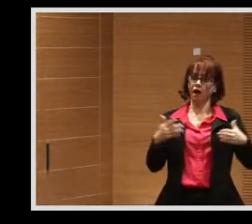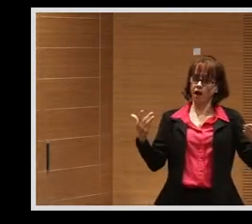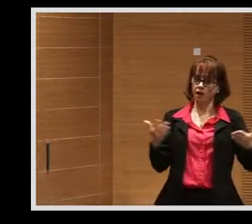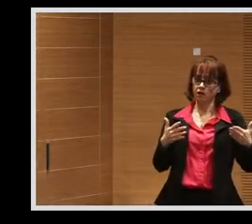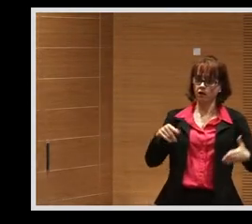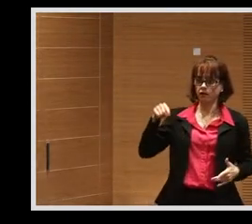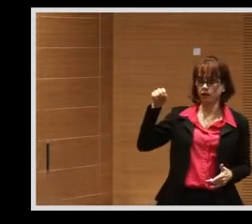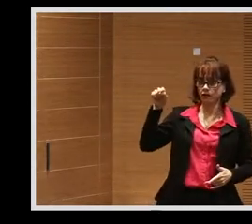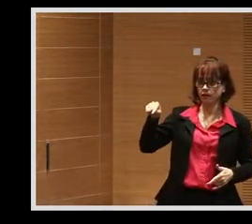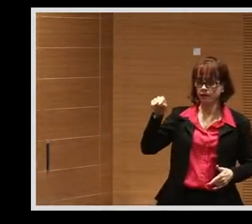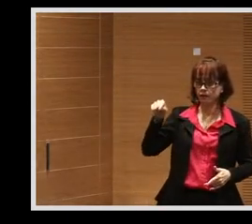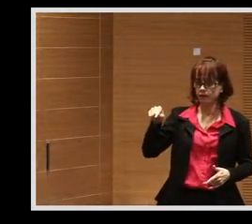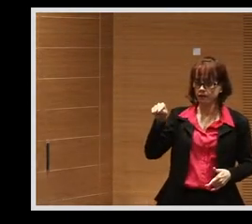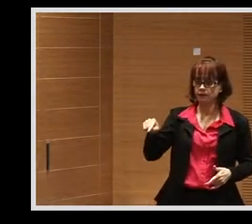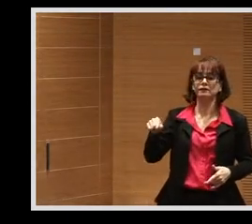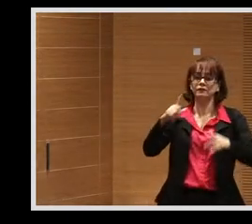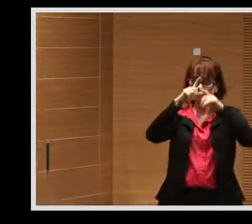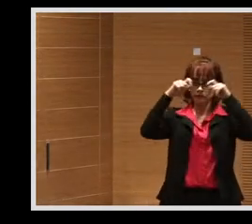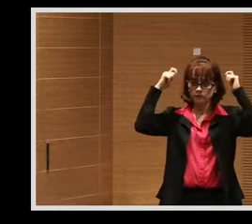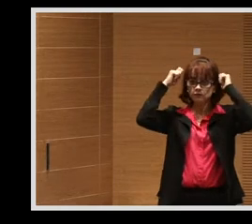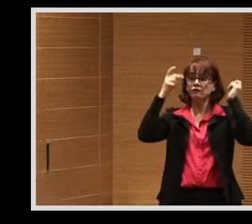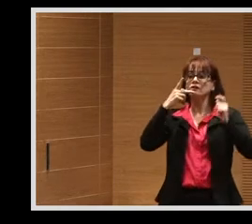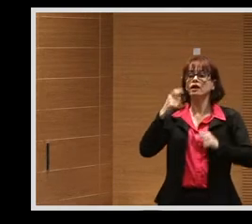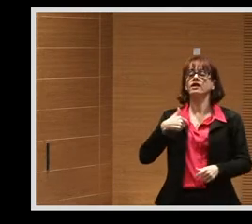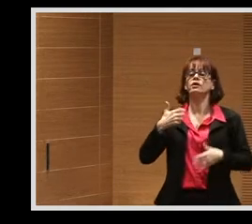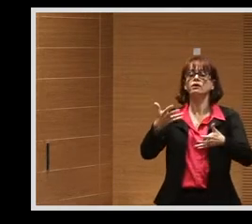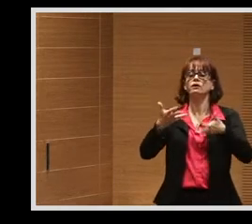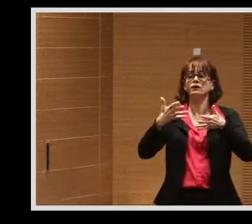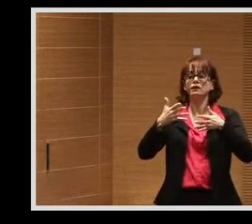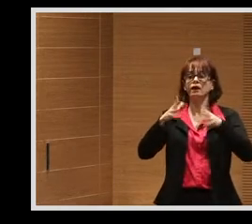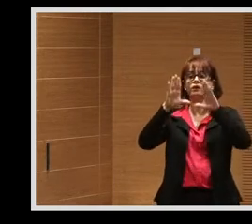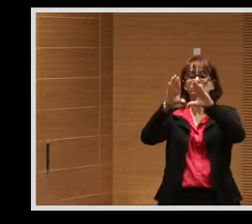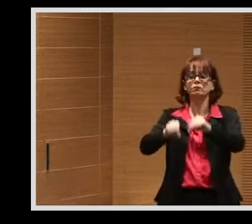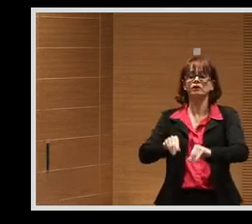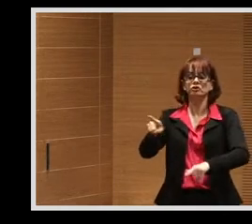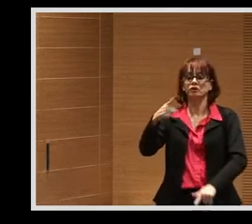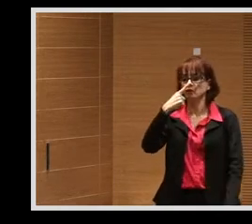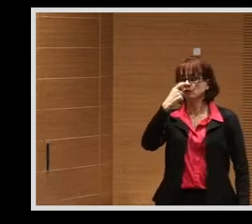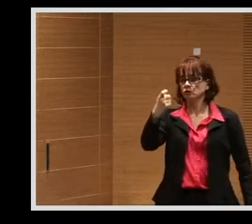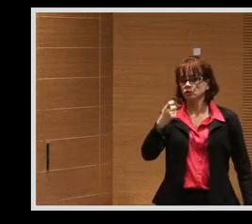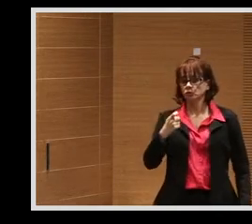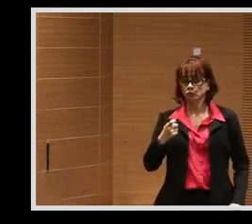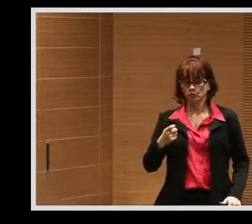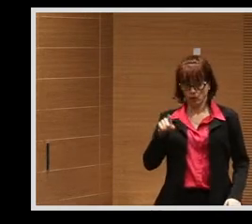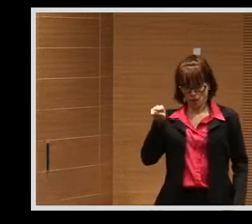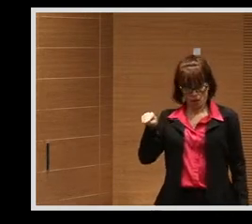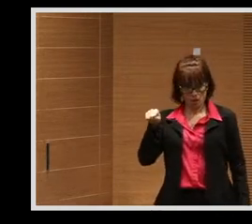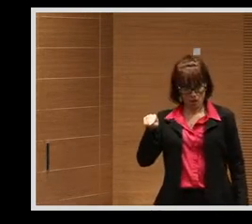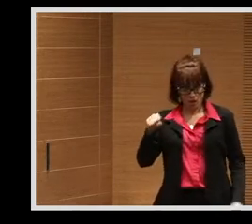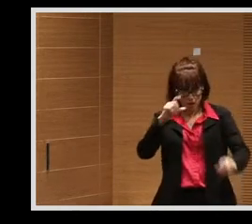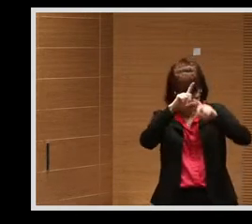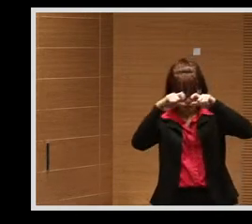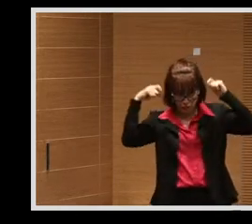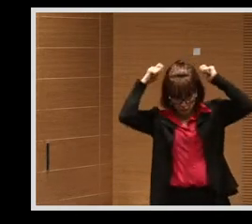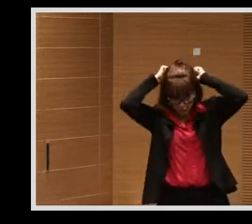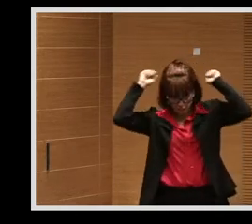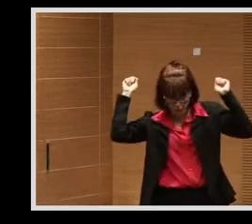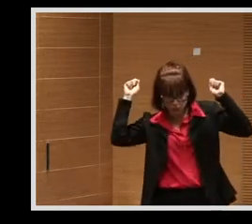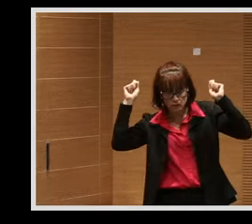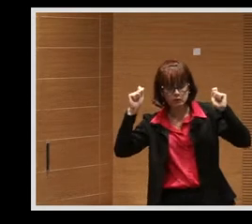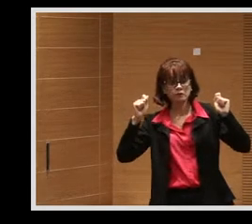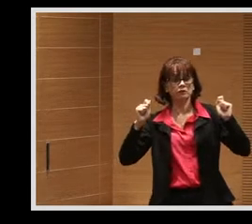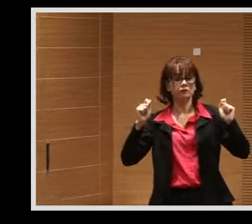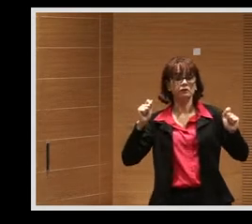tarefa, né? Eu quero colocar a mão naquela lixeira. O que está vendado só vai